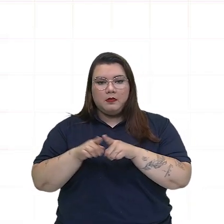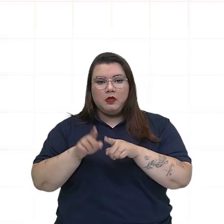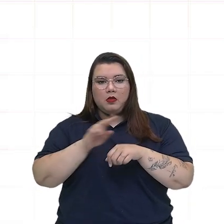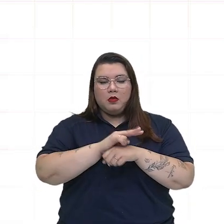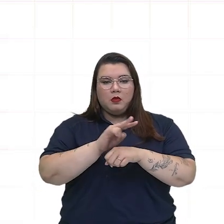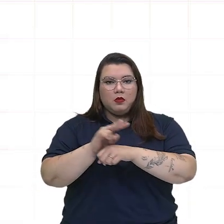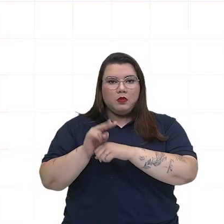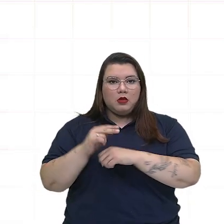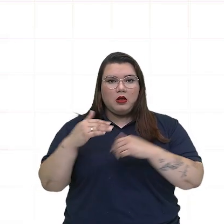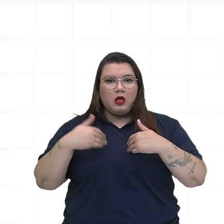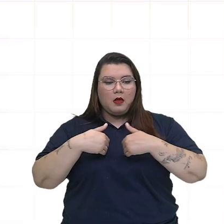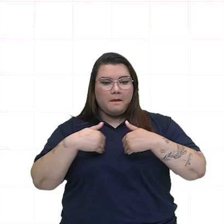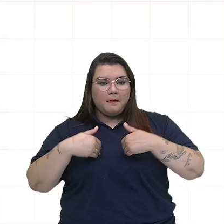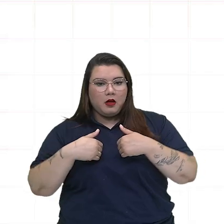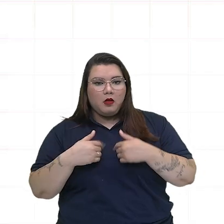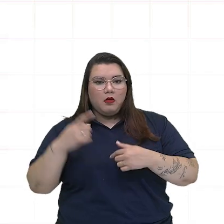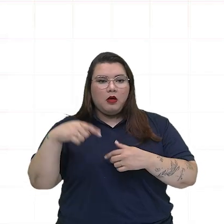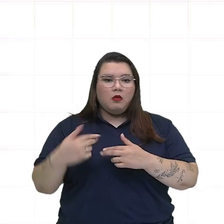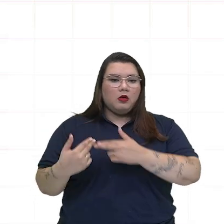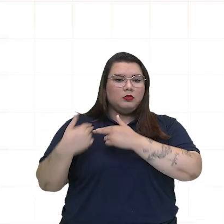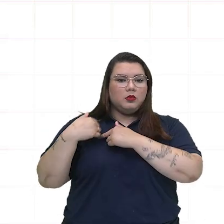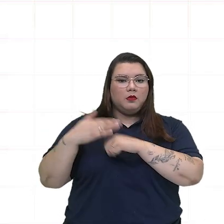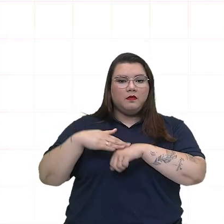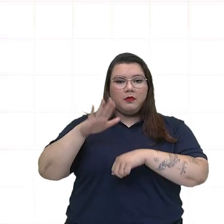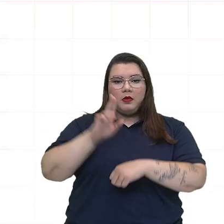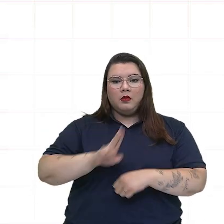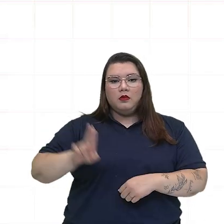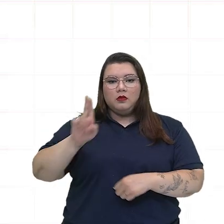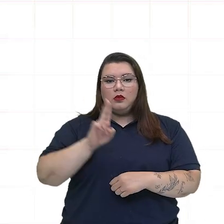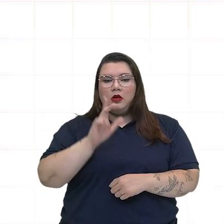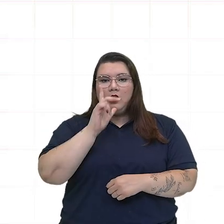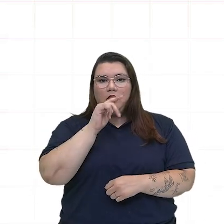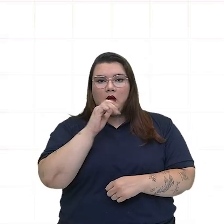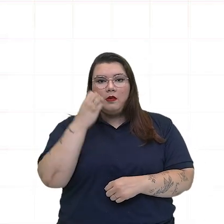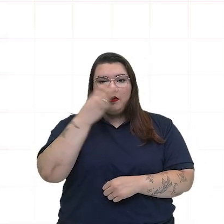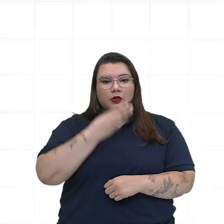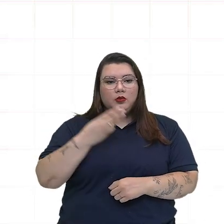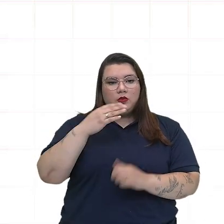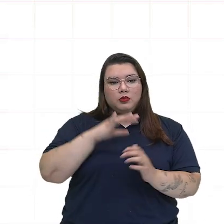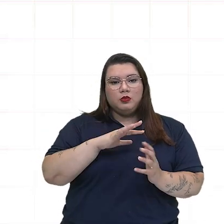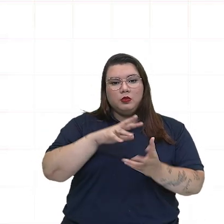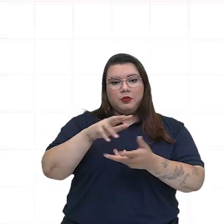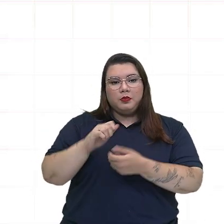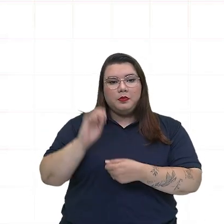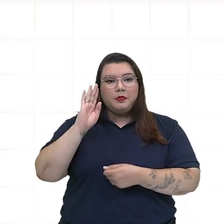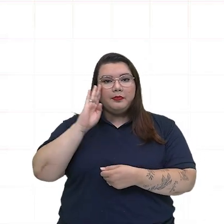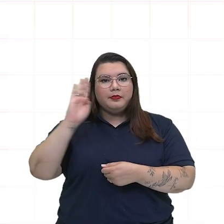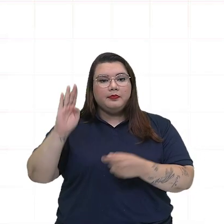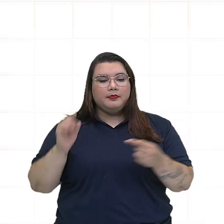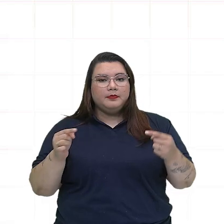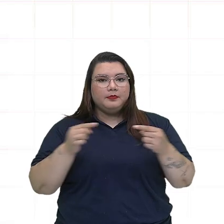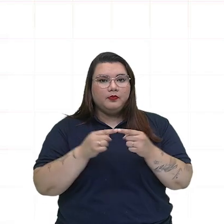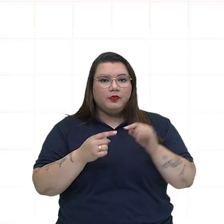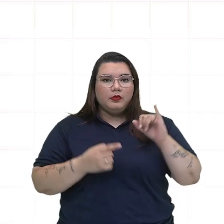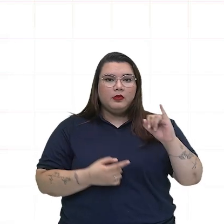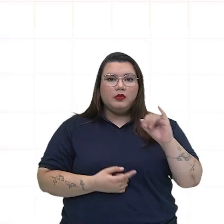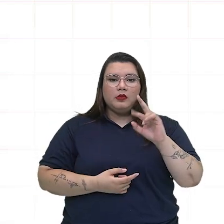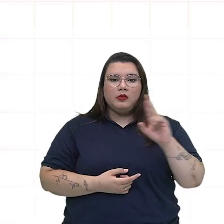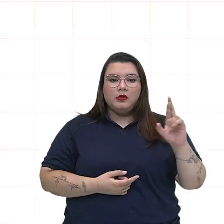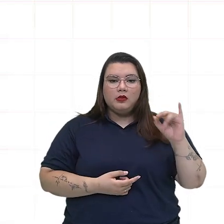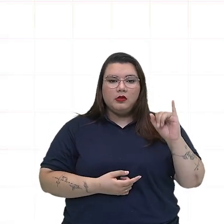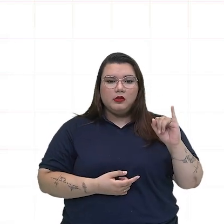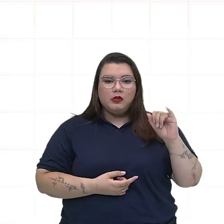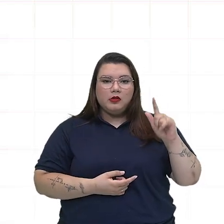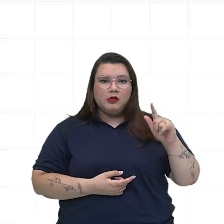o responsável pelo maior uso da água doce no mundo, principalmente para o